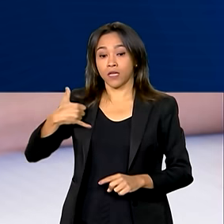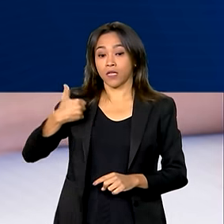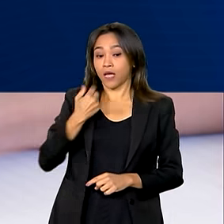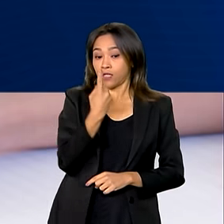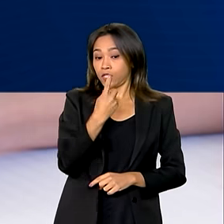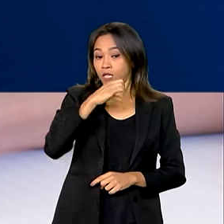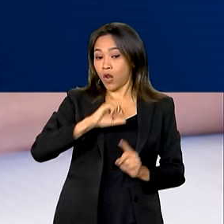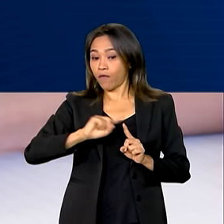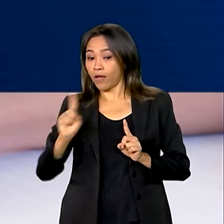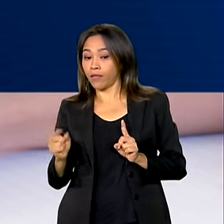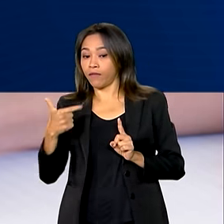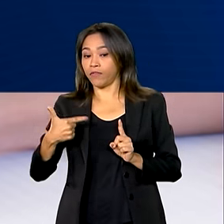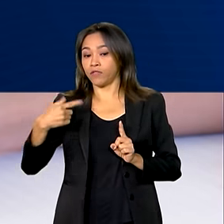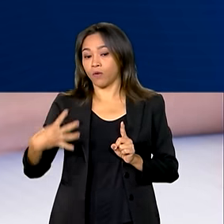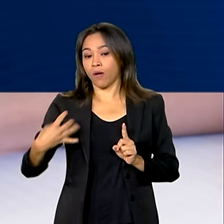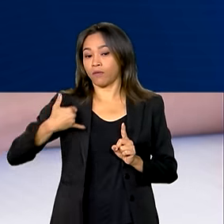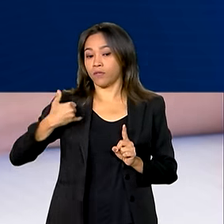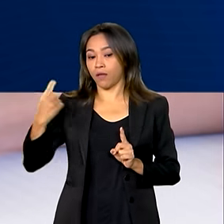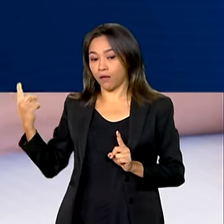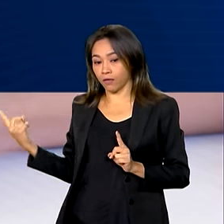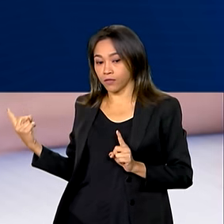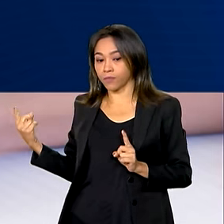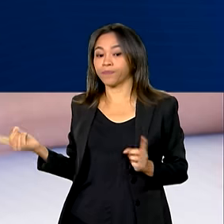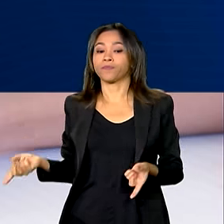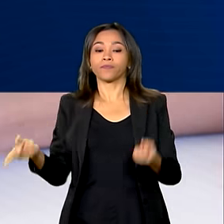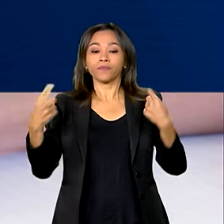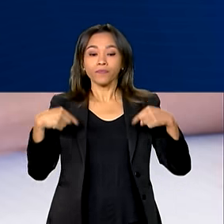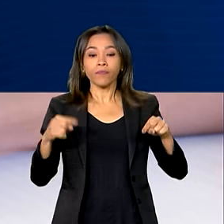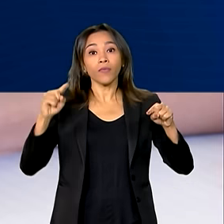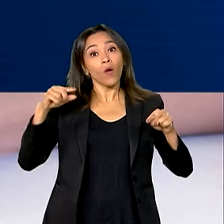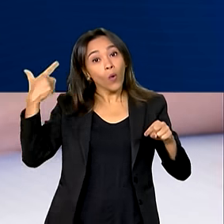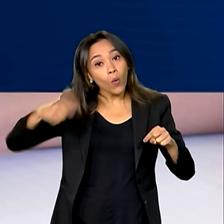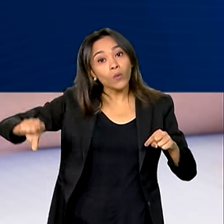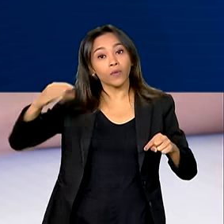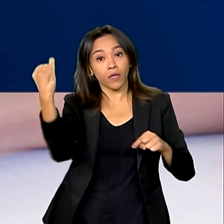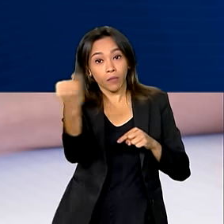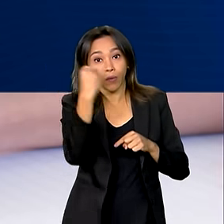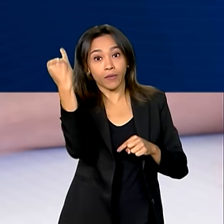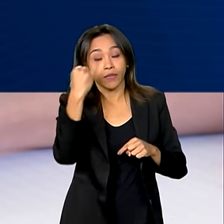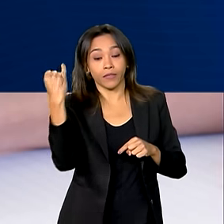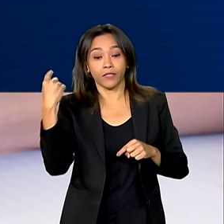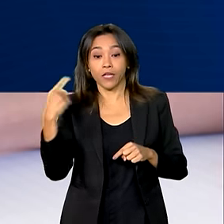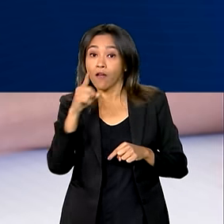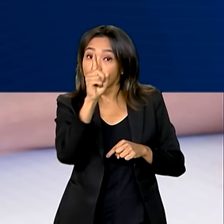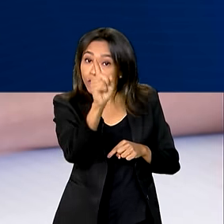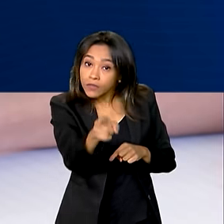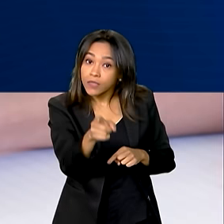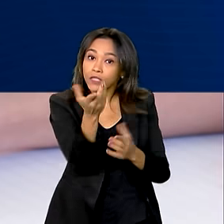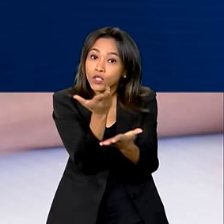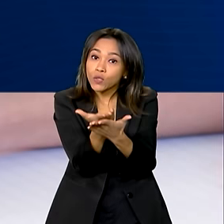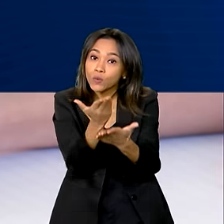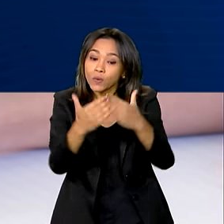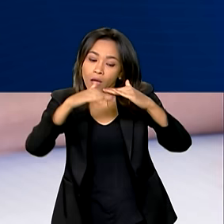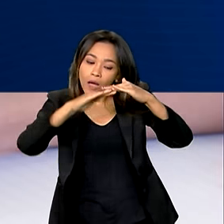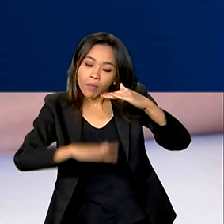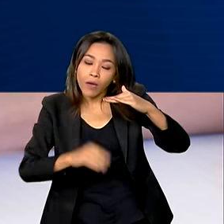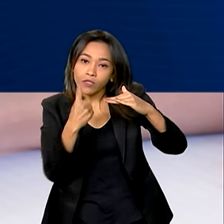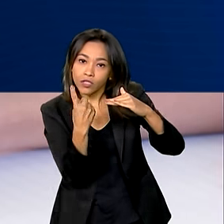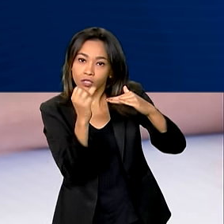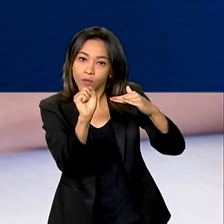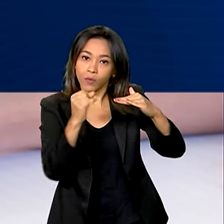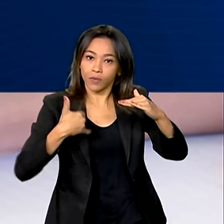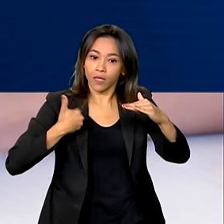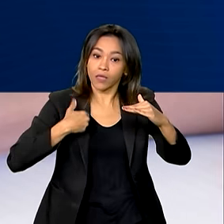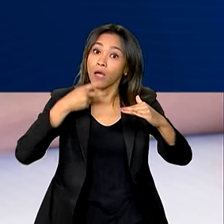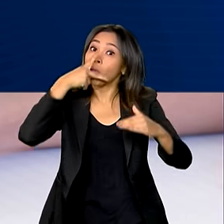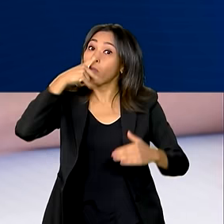da educação de jovens e adultos. Depois vem uma parte importante. Se você, estudante, tiver menos de 18 anos, é o